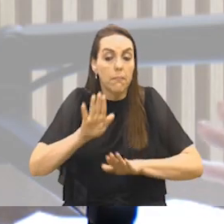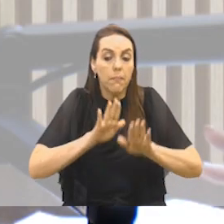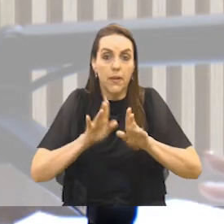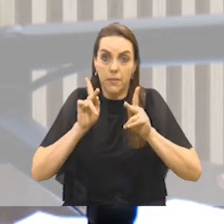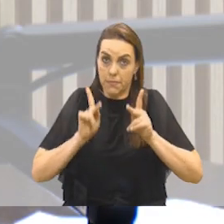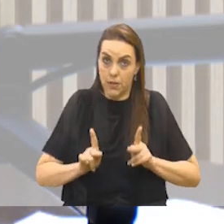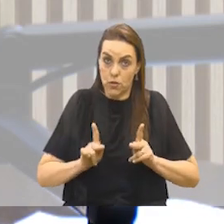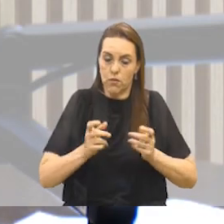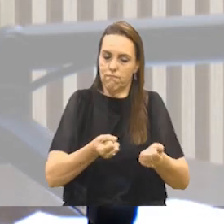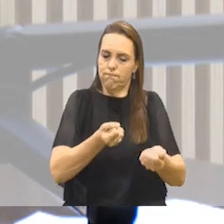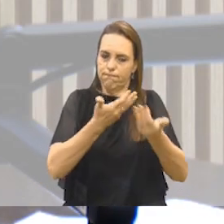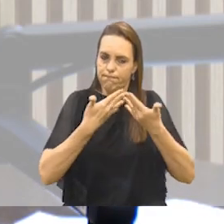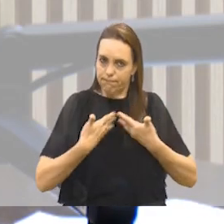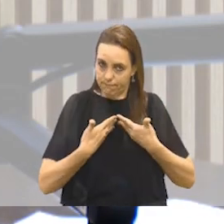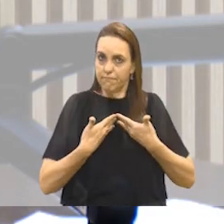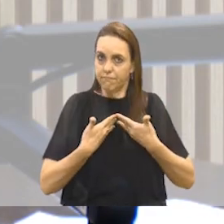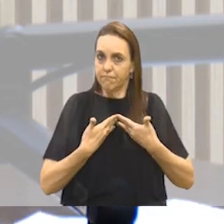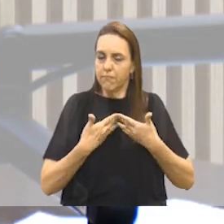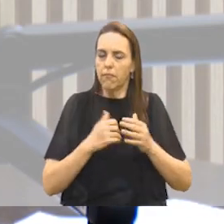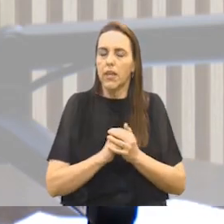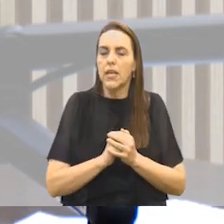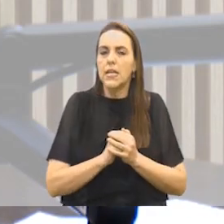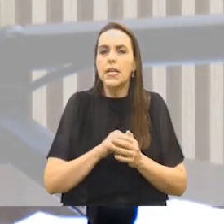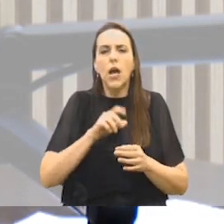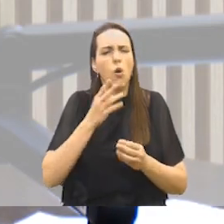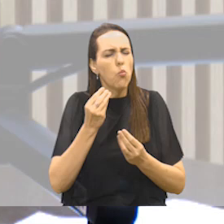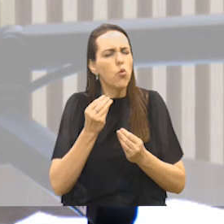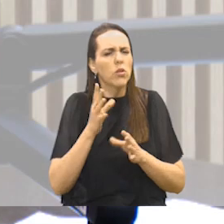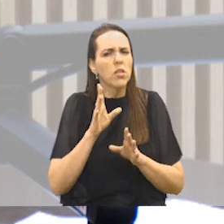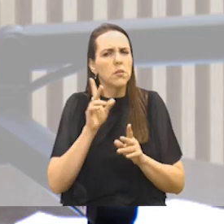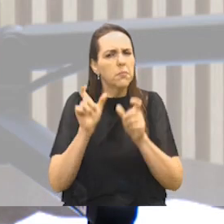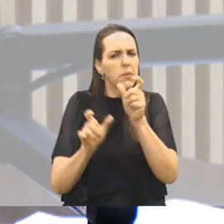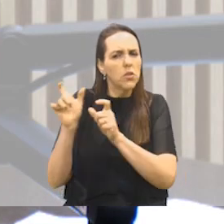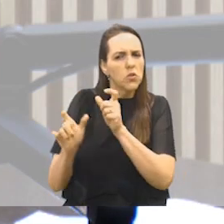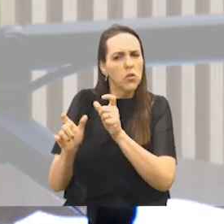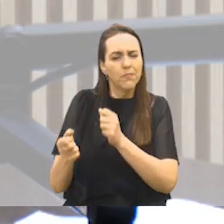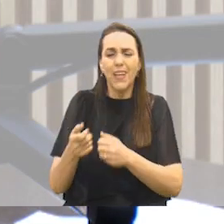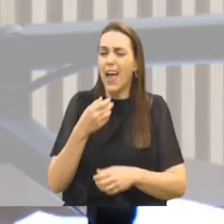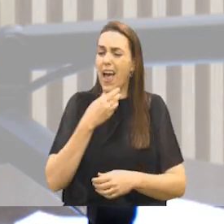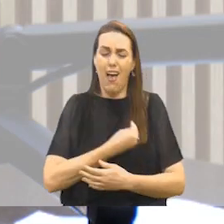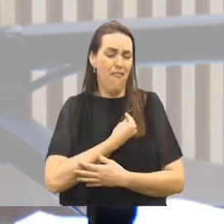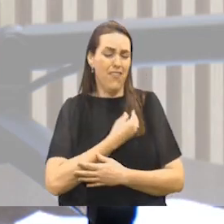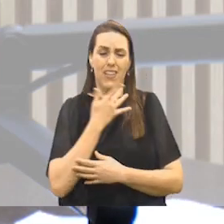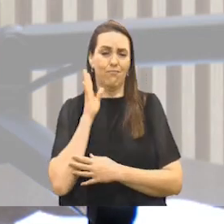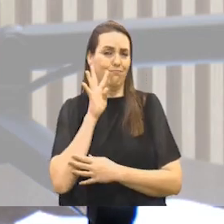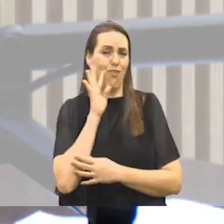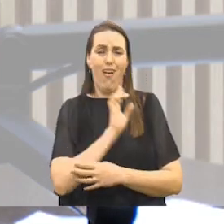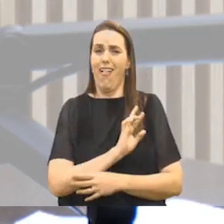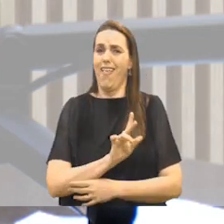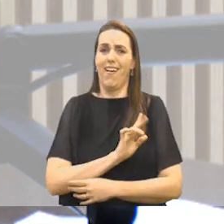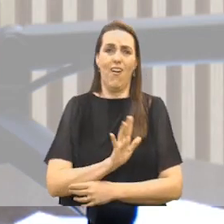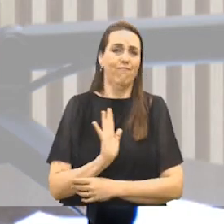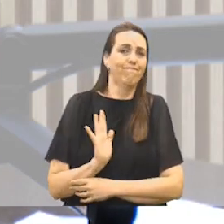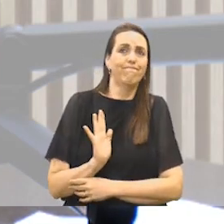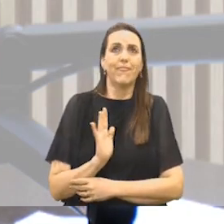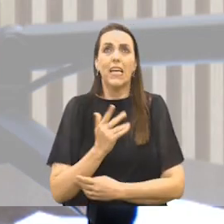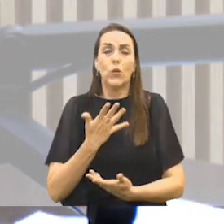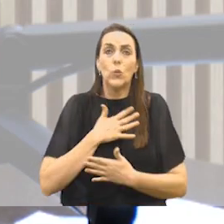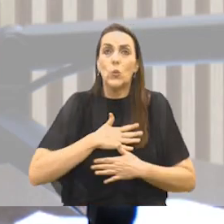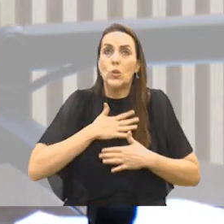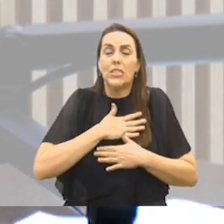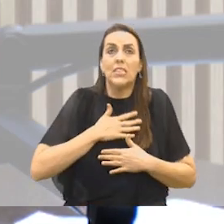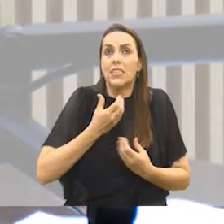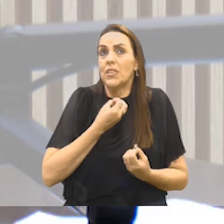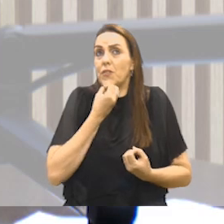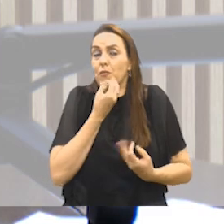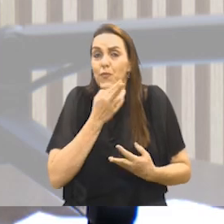sabe? É dependendo daquilo que a pessoa traz para mim. Porque muitas vezes elas chegam para mim e dizem assim, olha, minha vida não tá legal. A minha vida